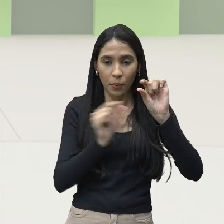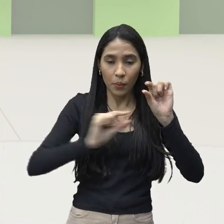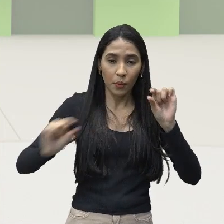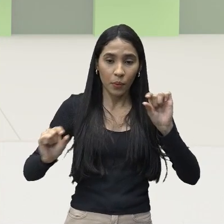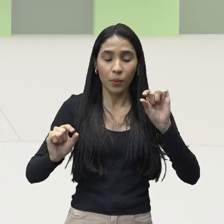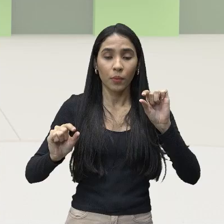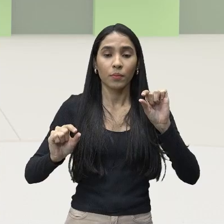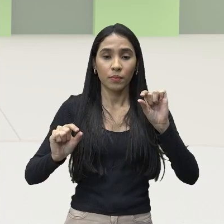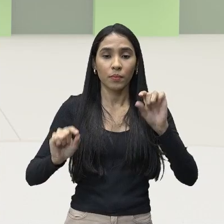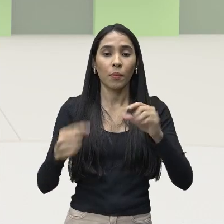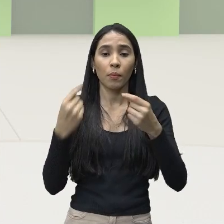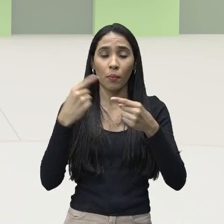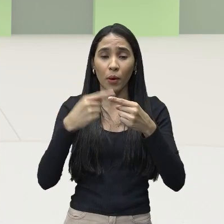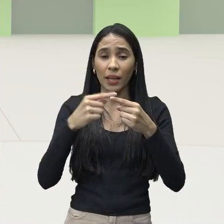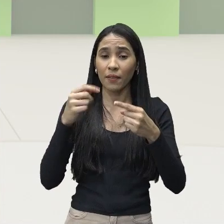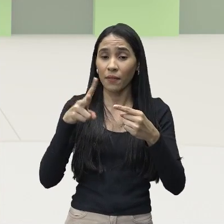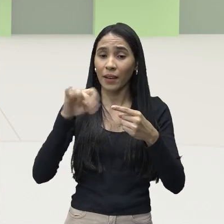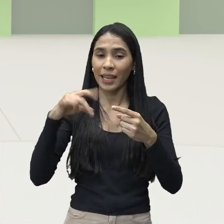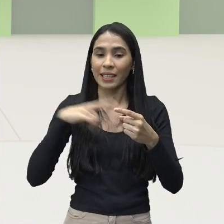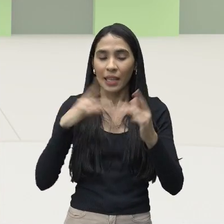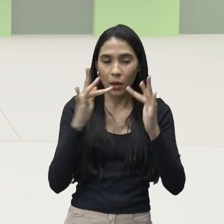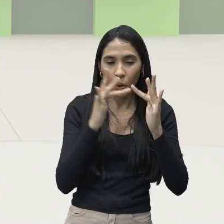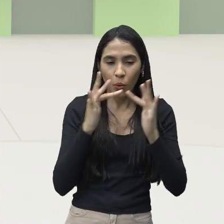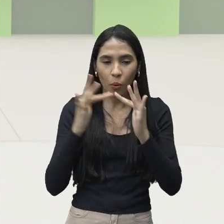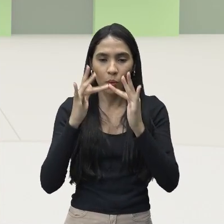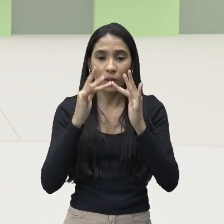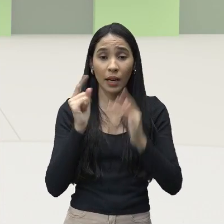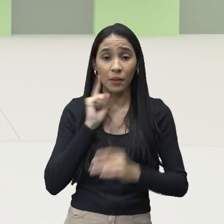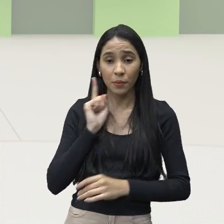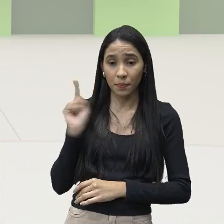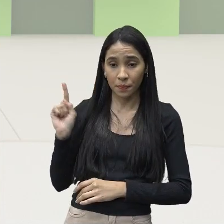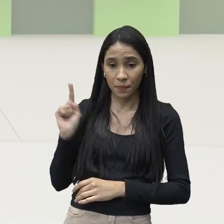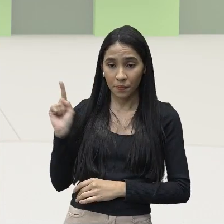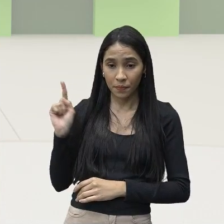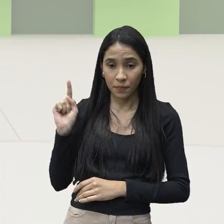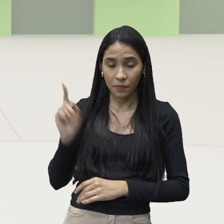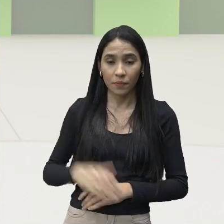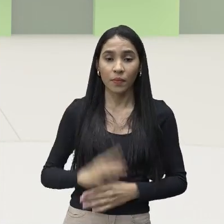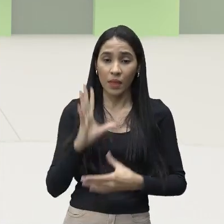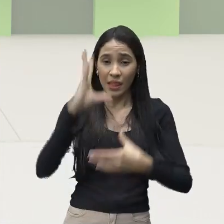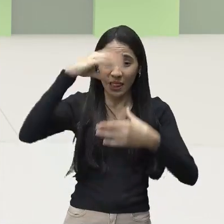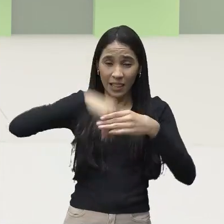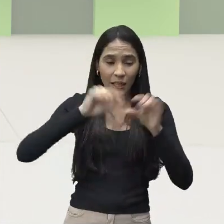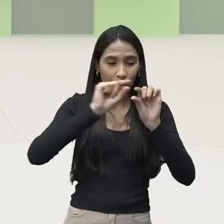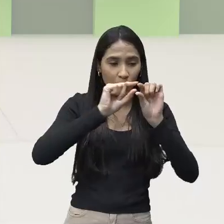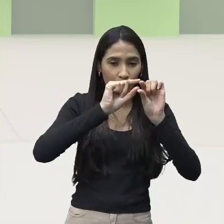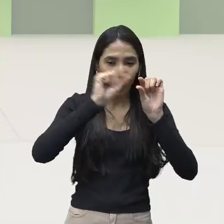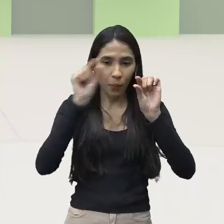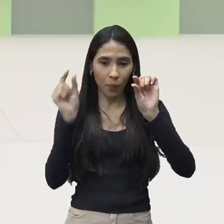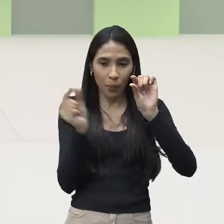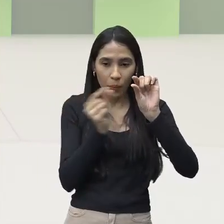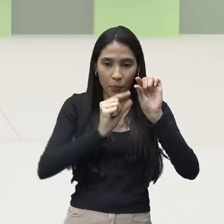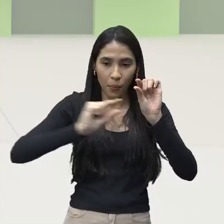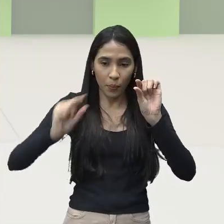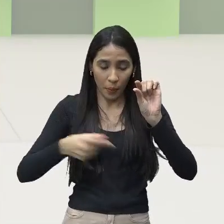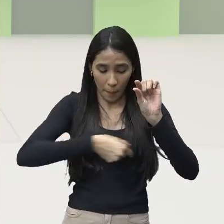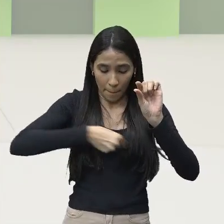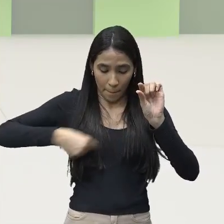vai ser aí absorvida por essas estruturas. E dentro delas existem estruturas menores ainda, que são